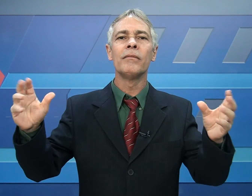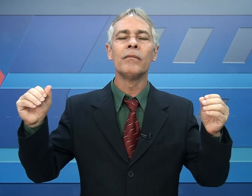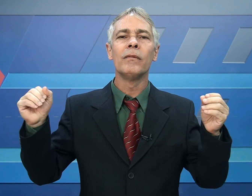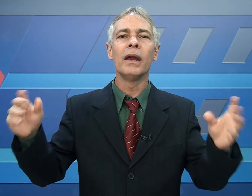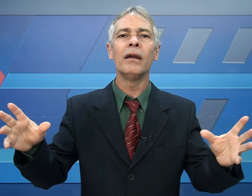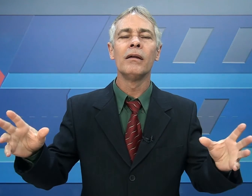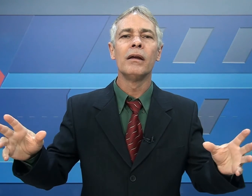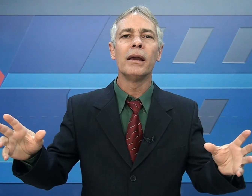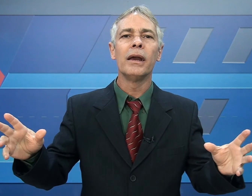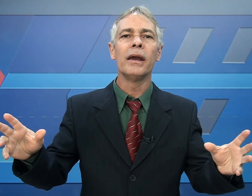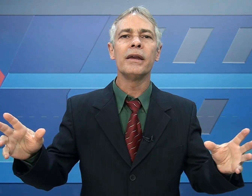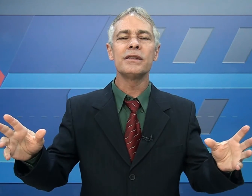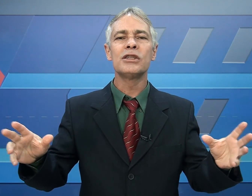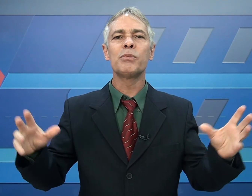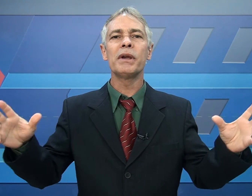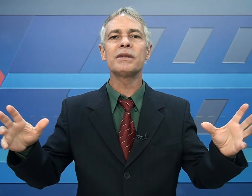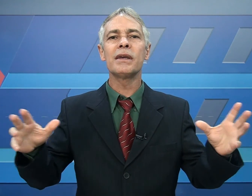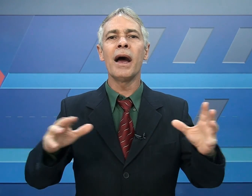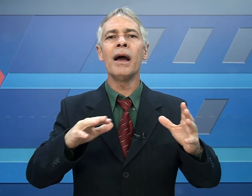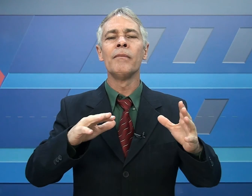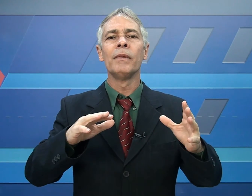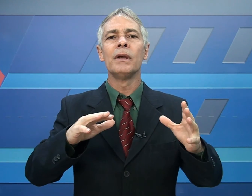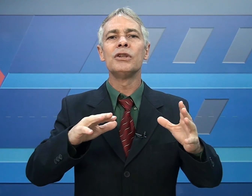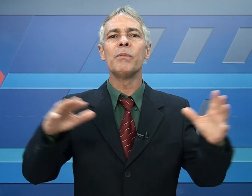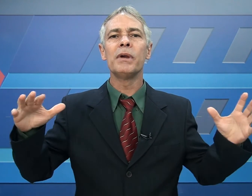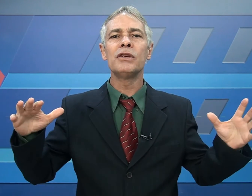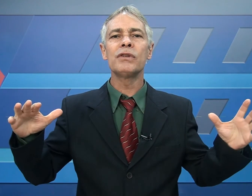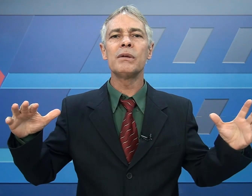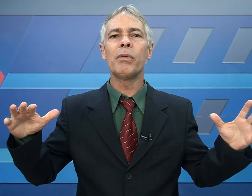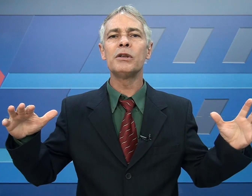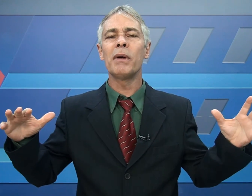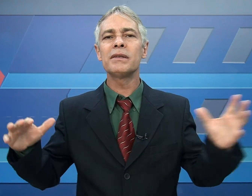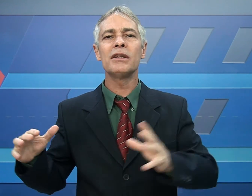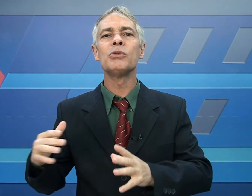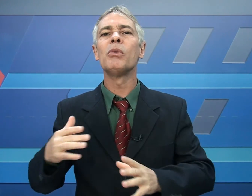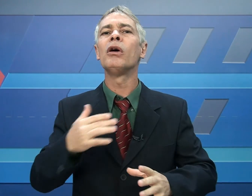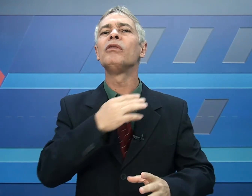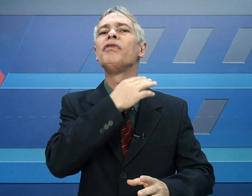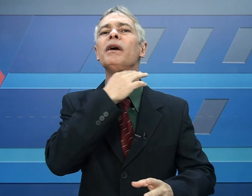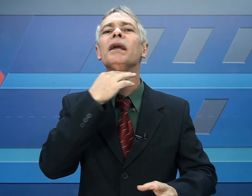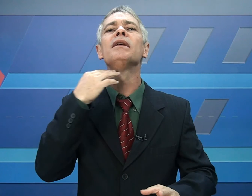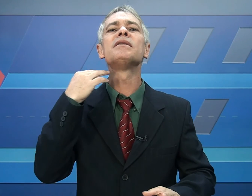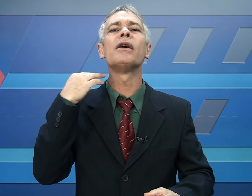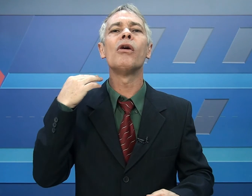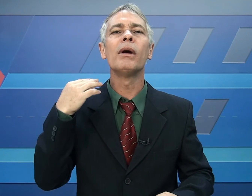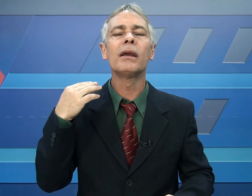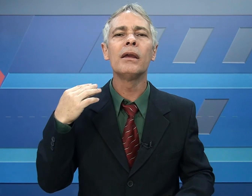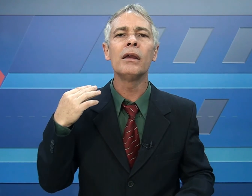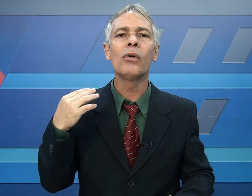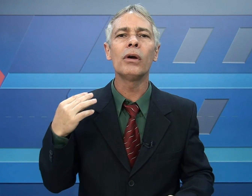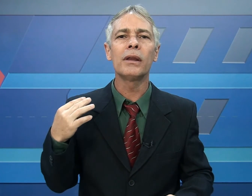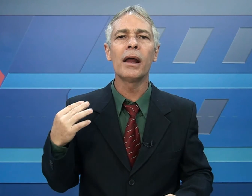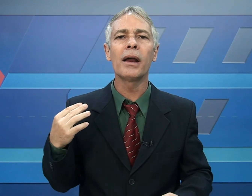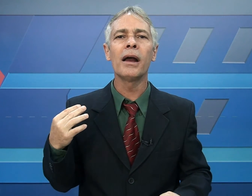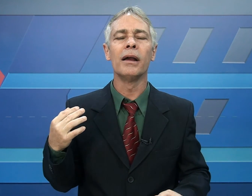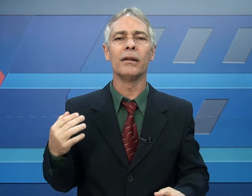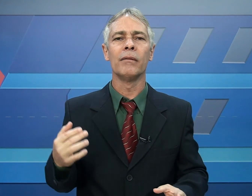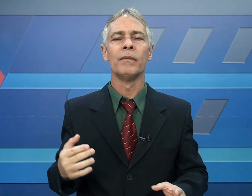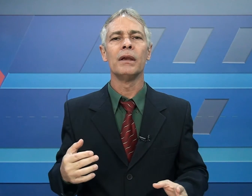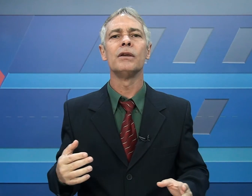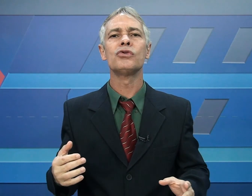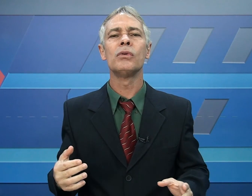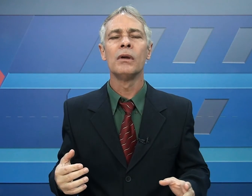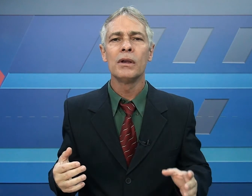vai, né, se dispersar. De repente, você pode passar de moto e vir aquele cerol aqui e cortar a